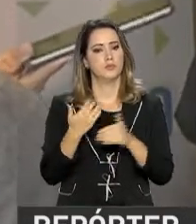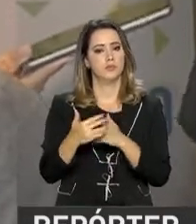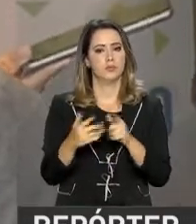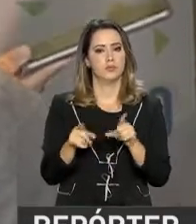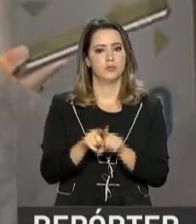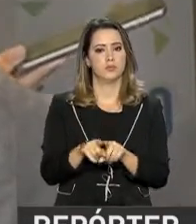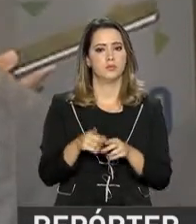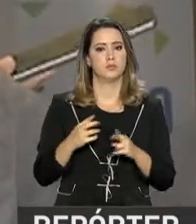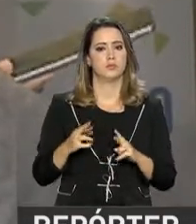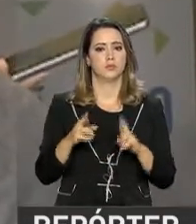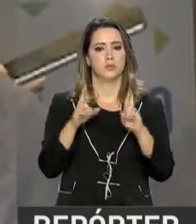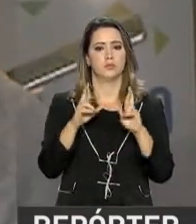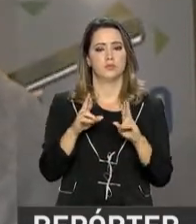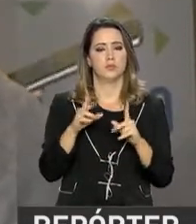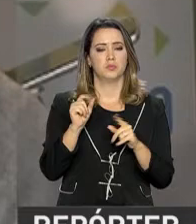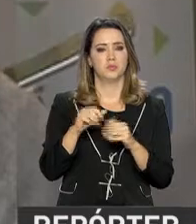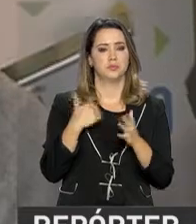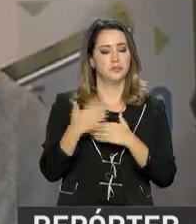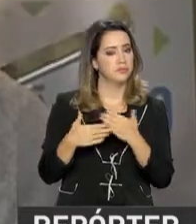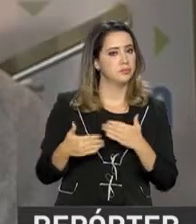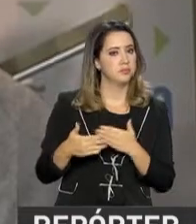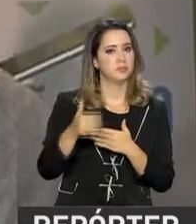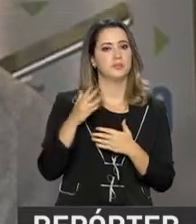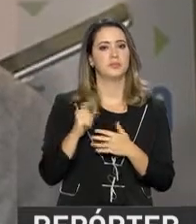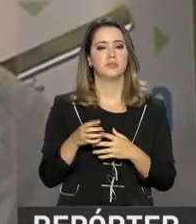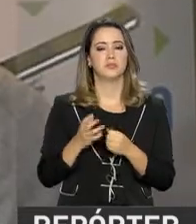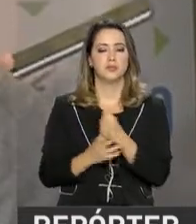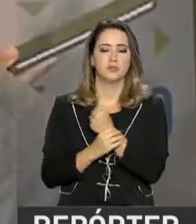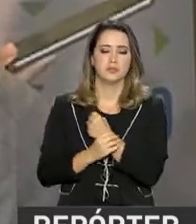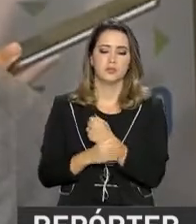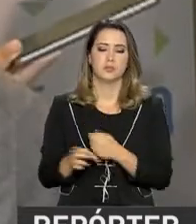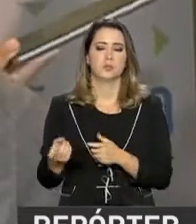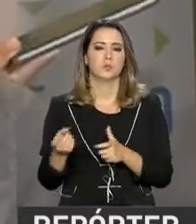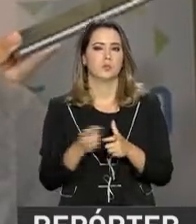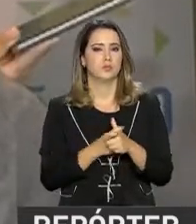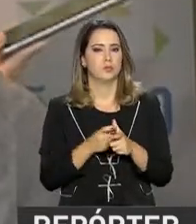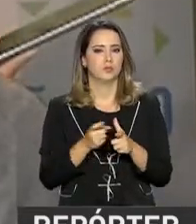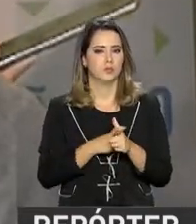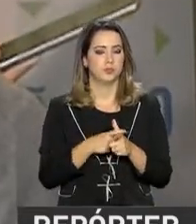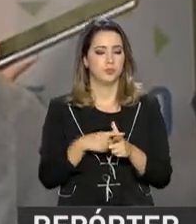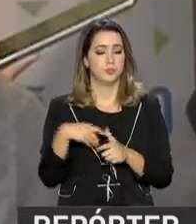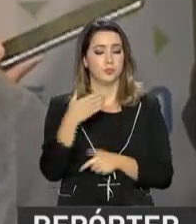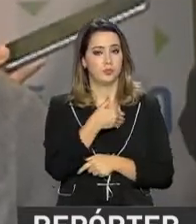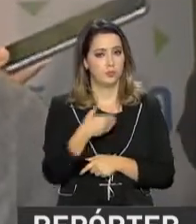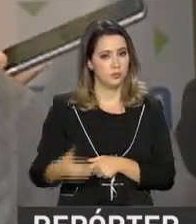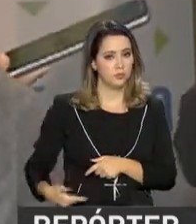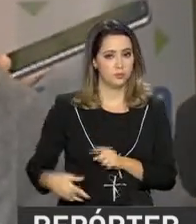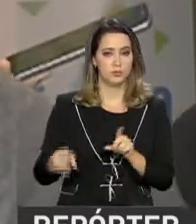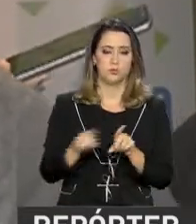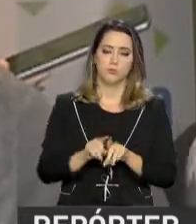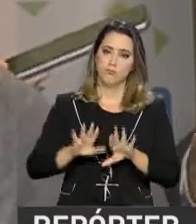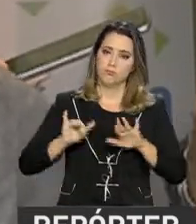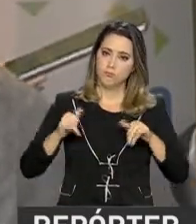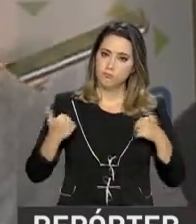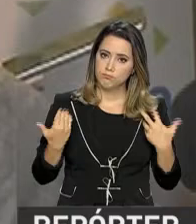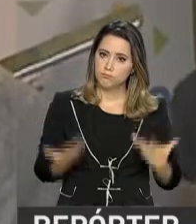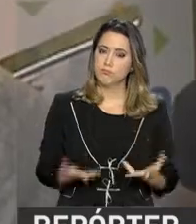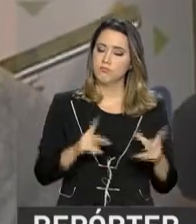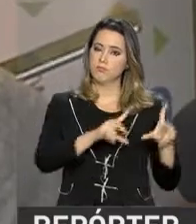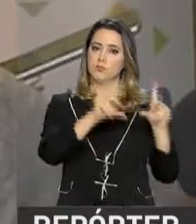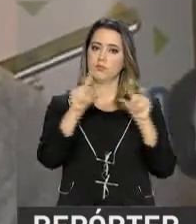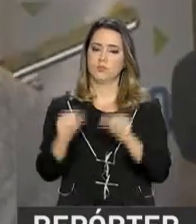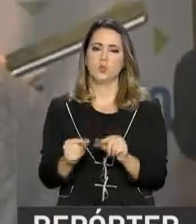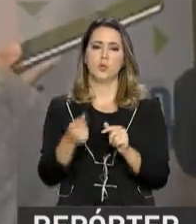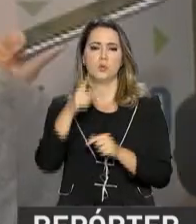uma perspectiva de sustentabilidade segurança na dívida pública brasileira e conseqüência caído